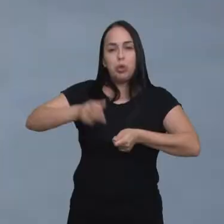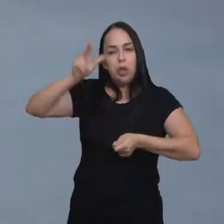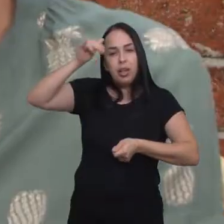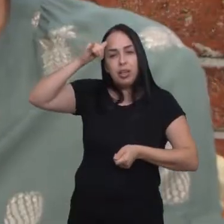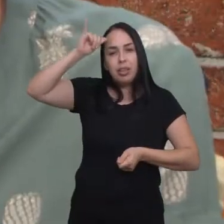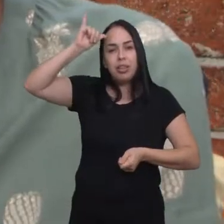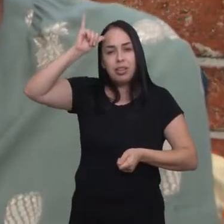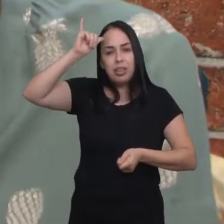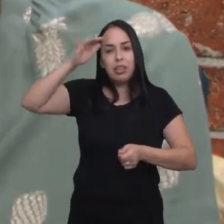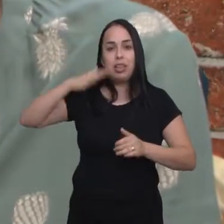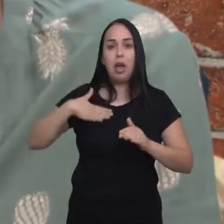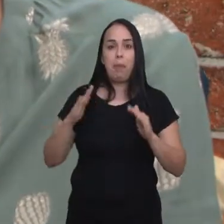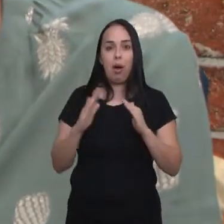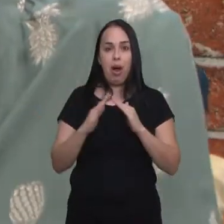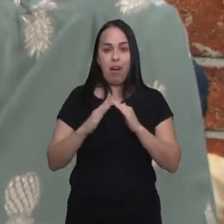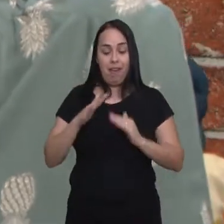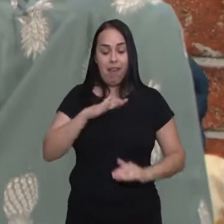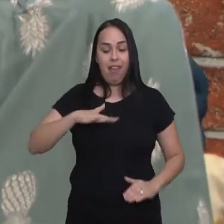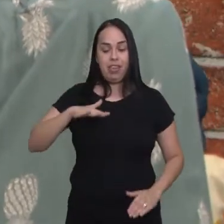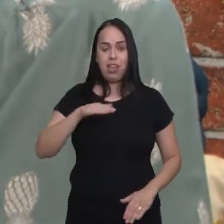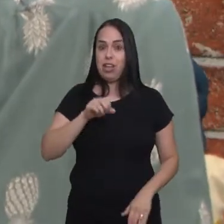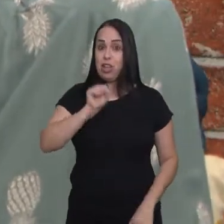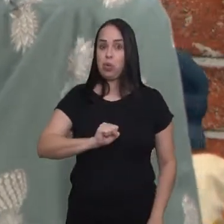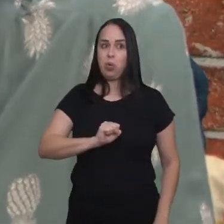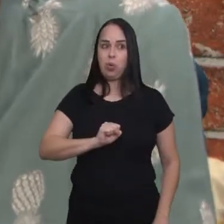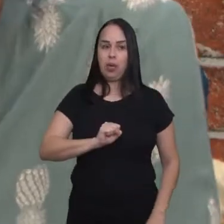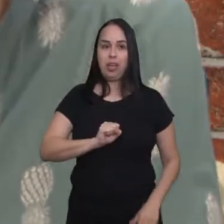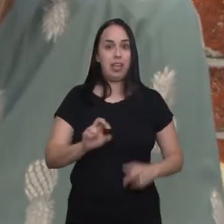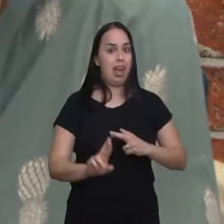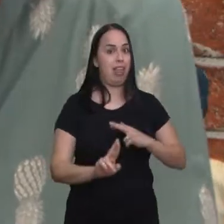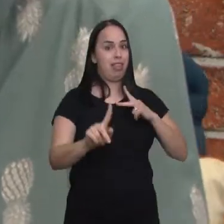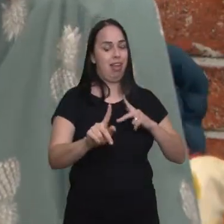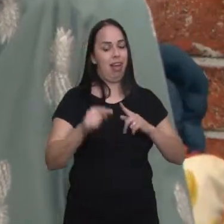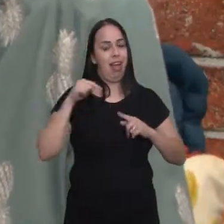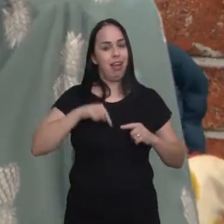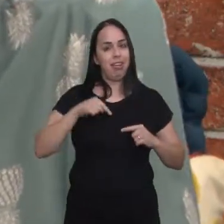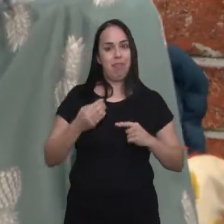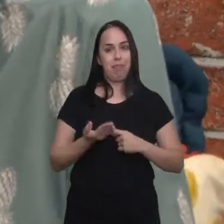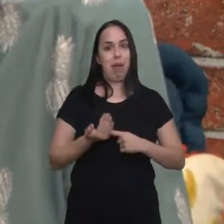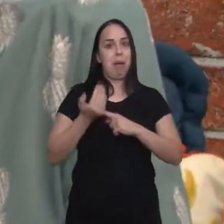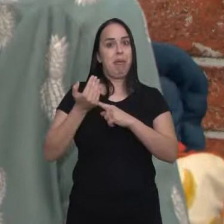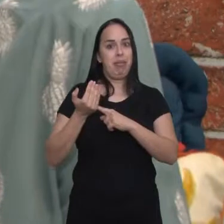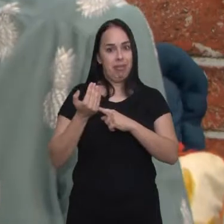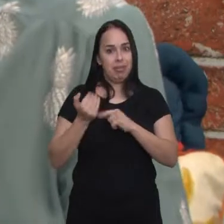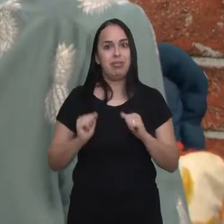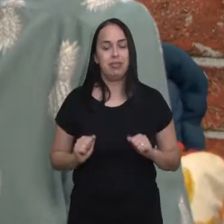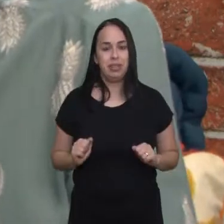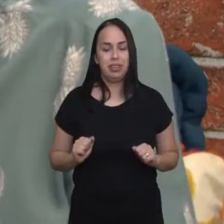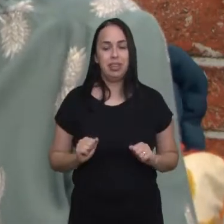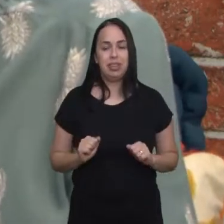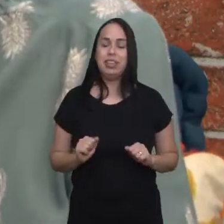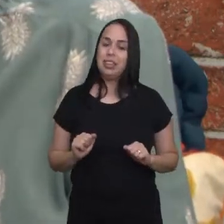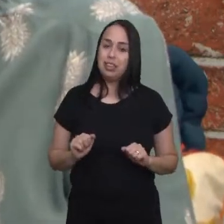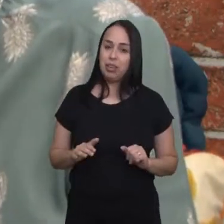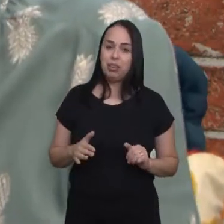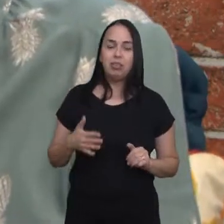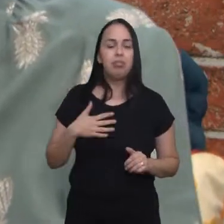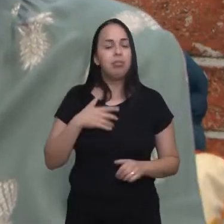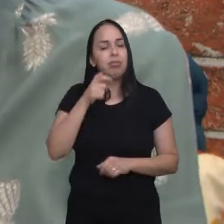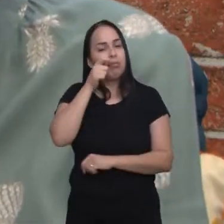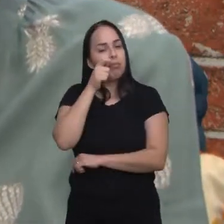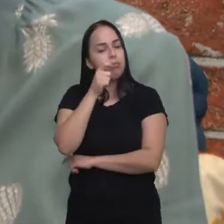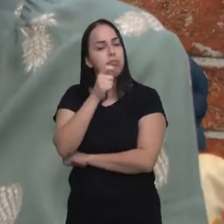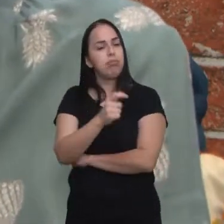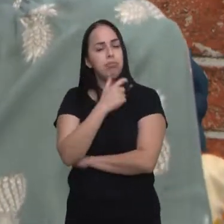E eu morava nessa época na Zona Sul, e lá não tinha, é mais moderno, né? Não tem essas coisas. E eu comecei a me interessar